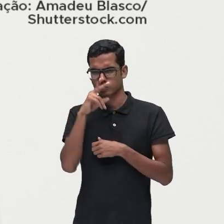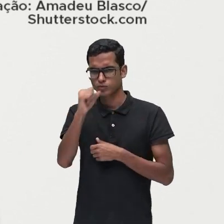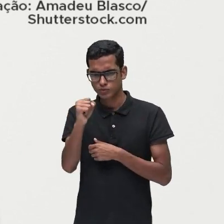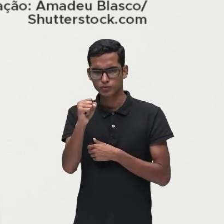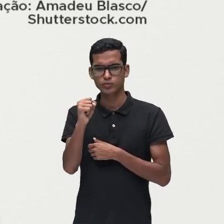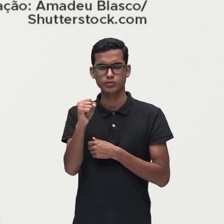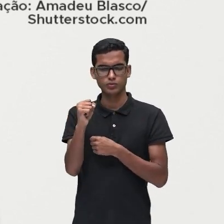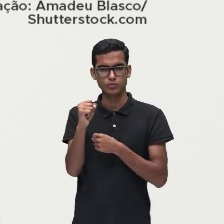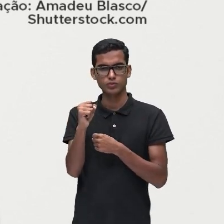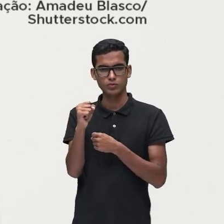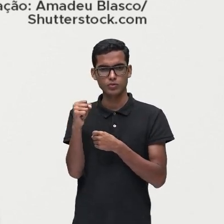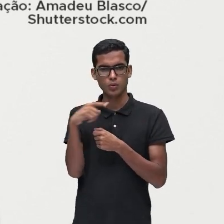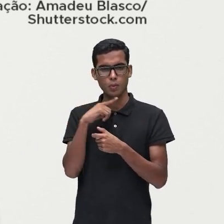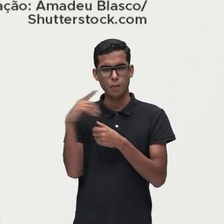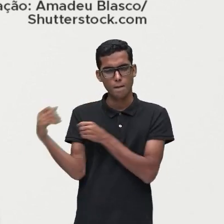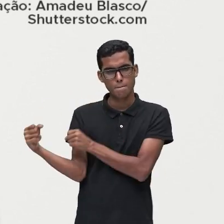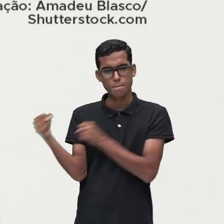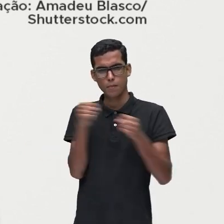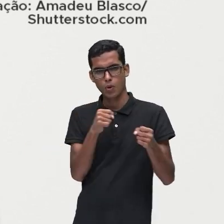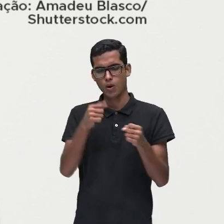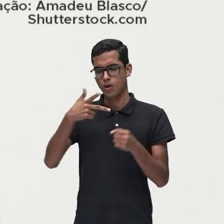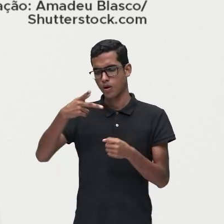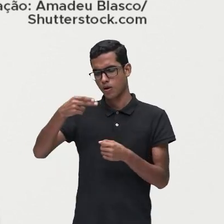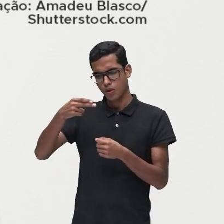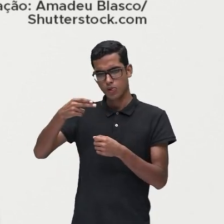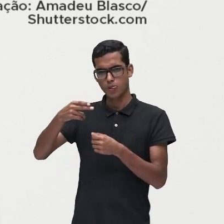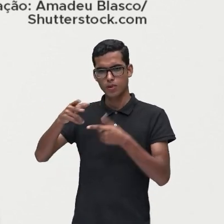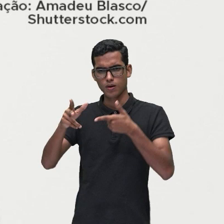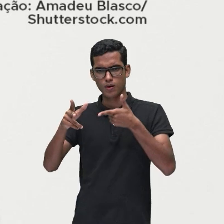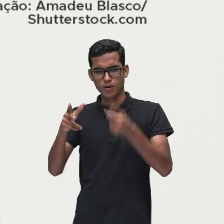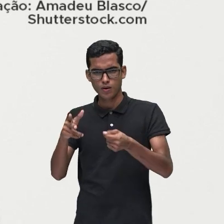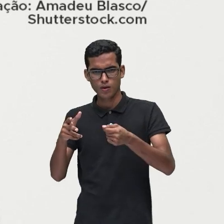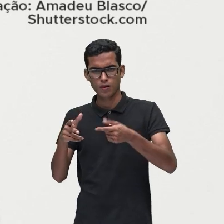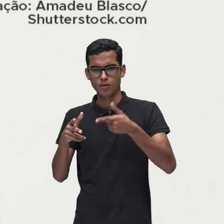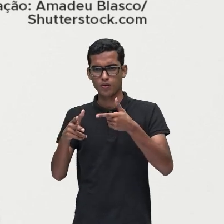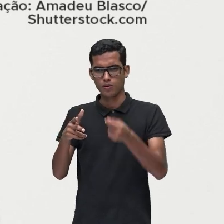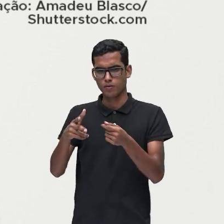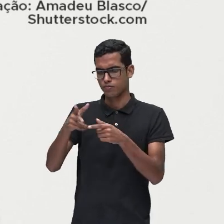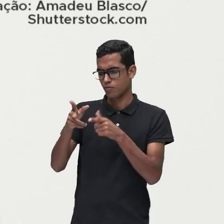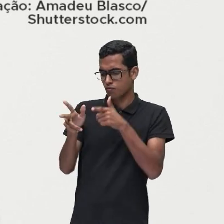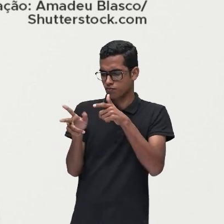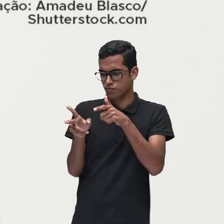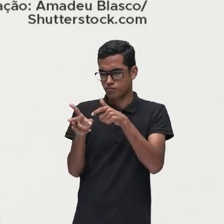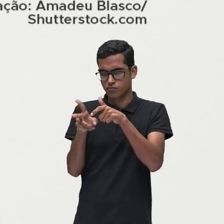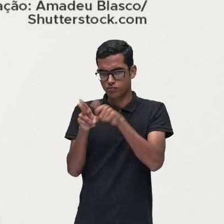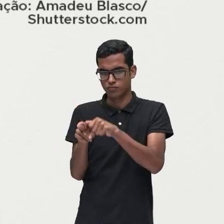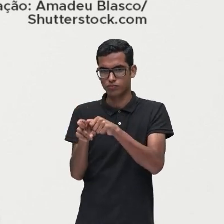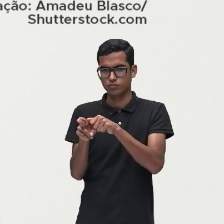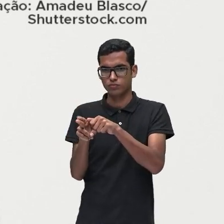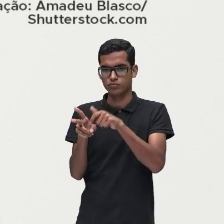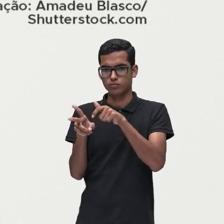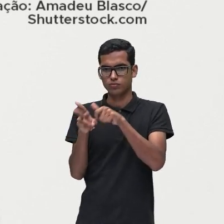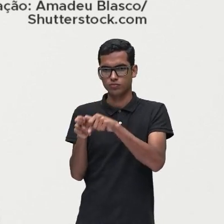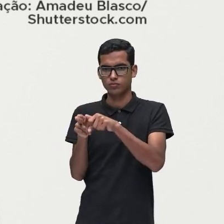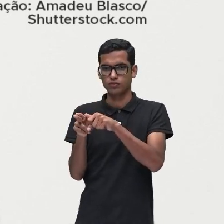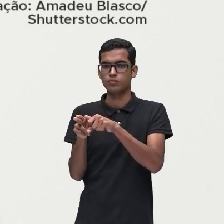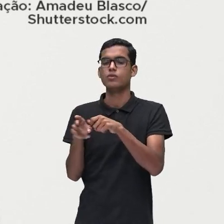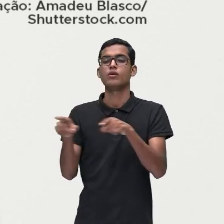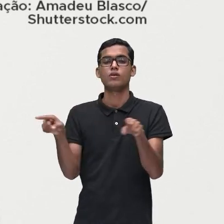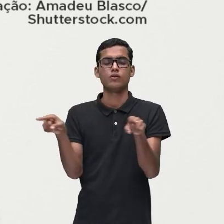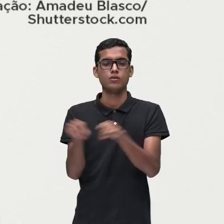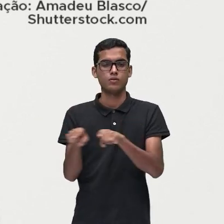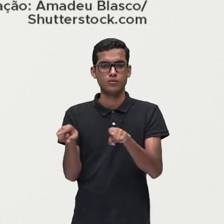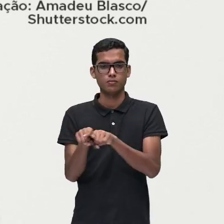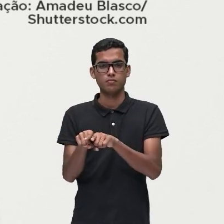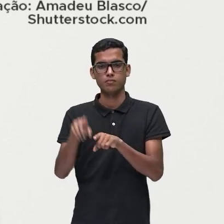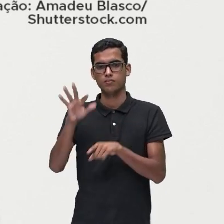que é a força que você vai aplicar, né? Você vai ter aqui a força de potência, e aqui onde